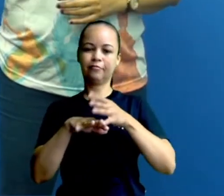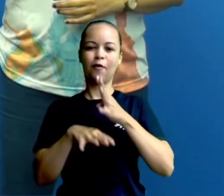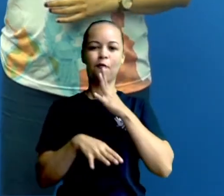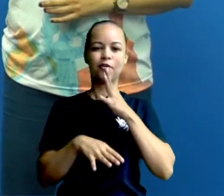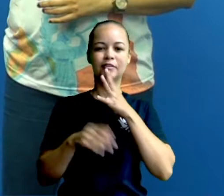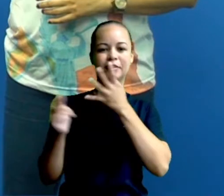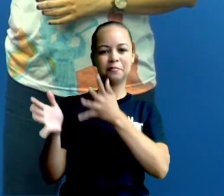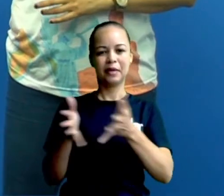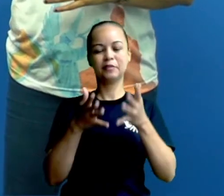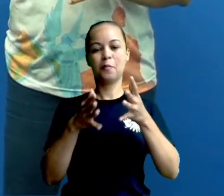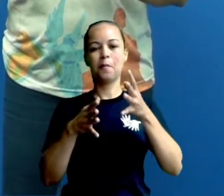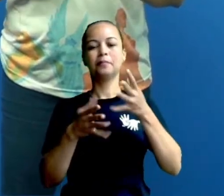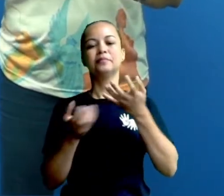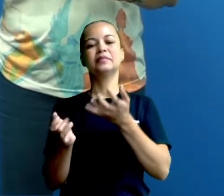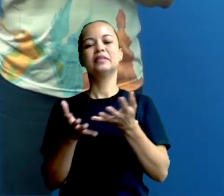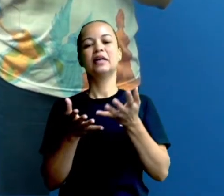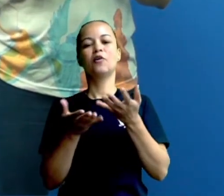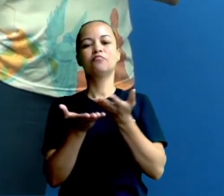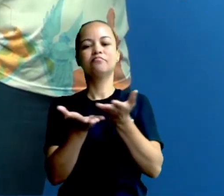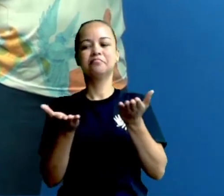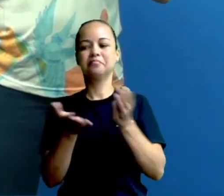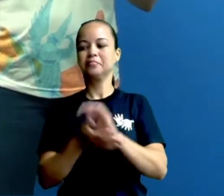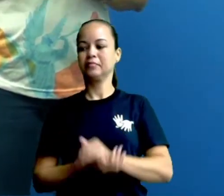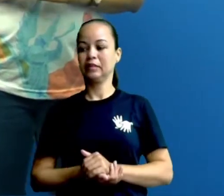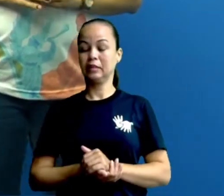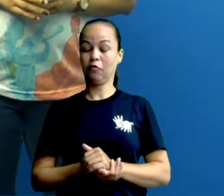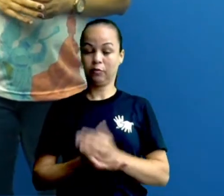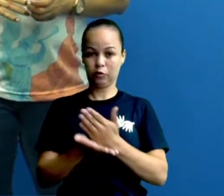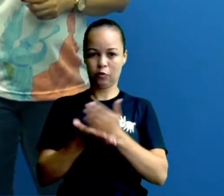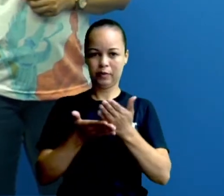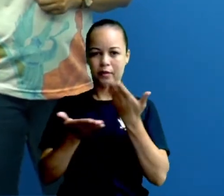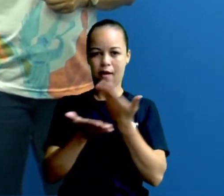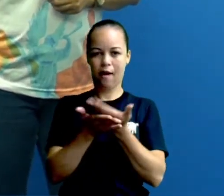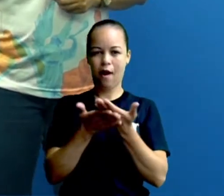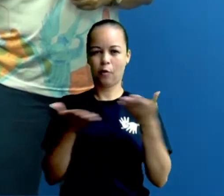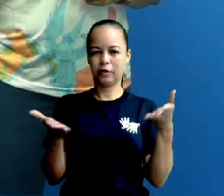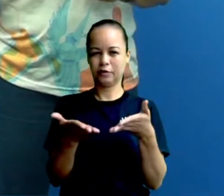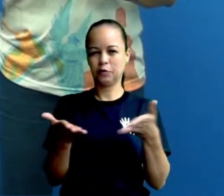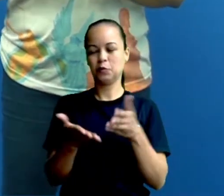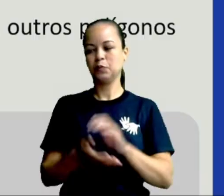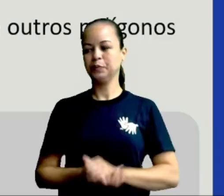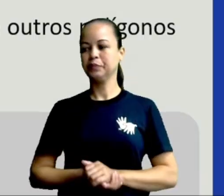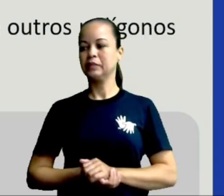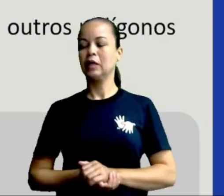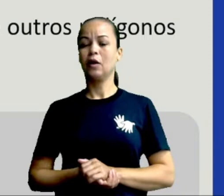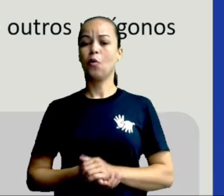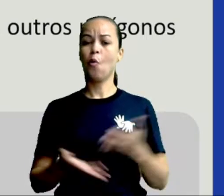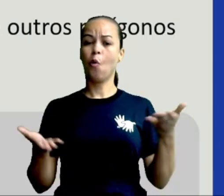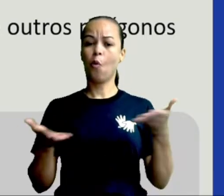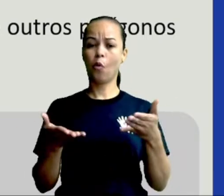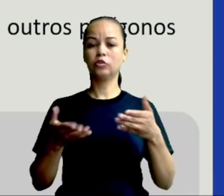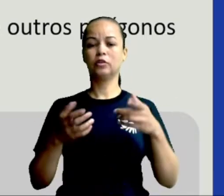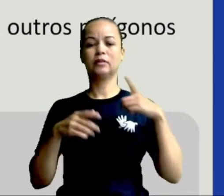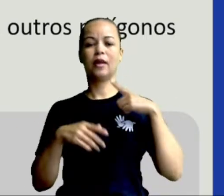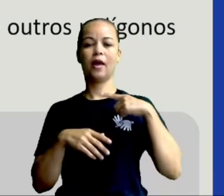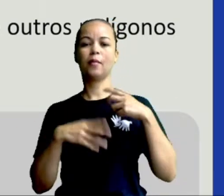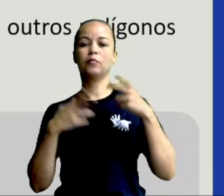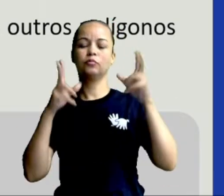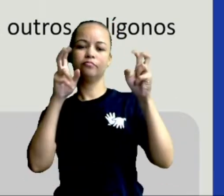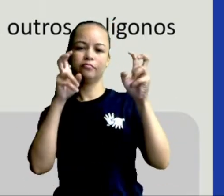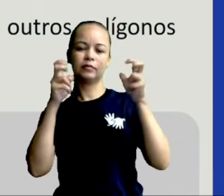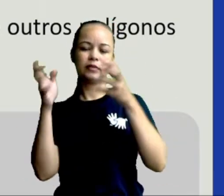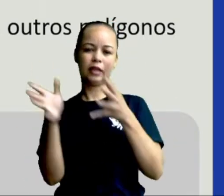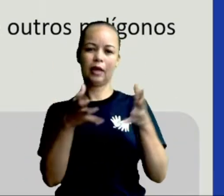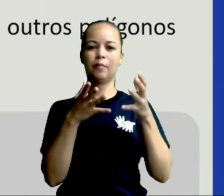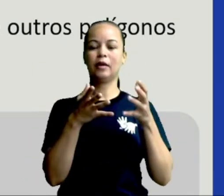vocês. Então vamos iniciar a nossa aula de hoje. Hoje eu trago a unidade temática de geometria